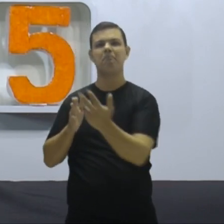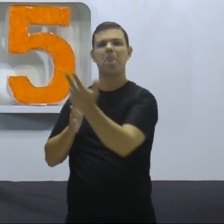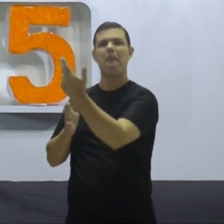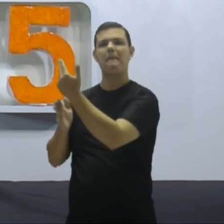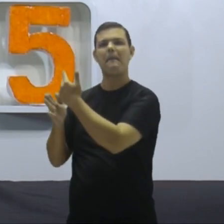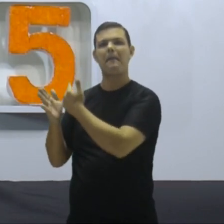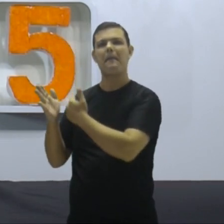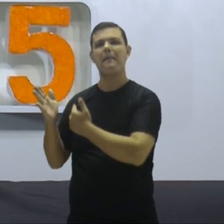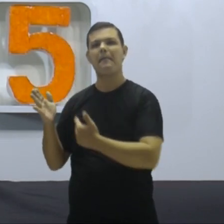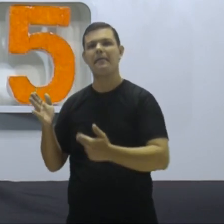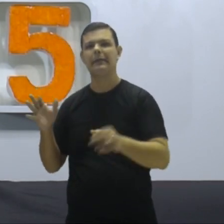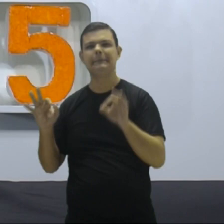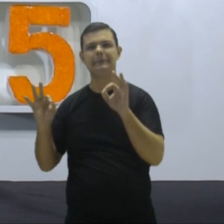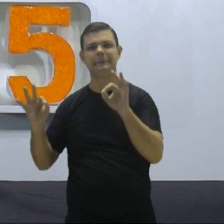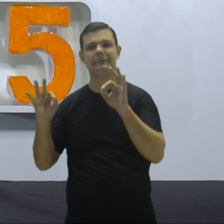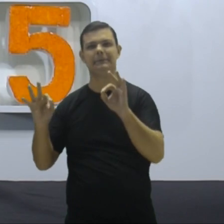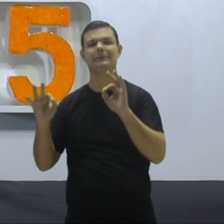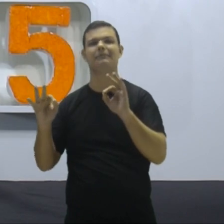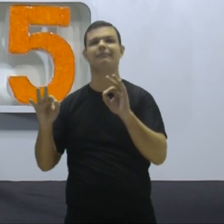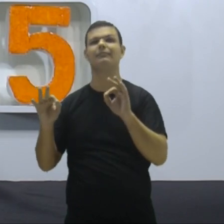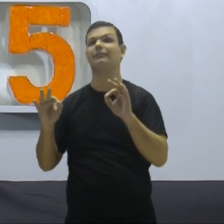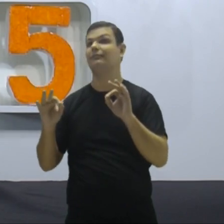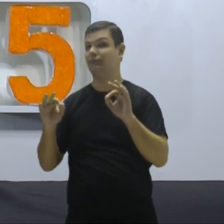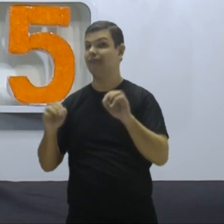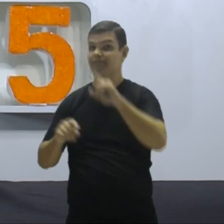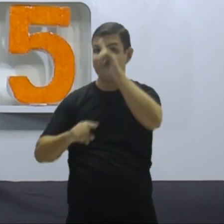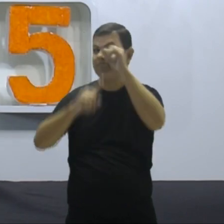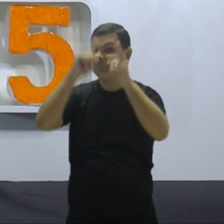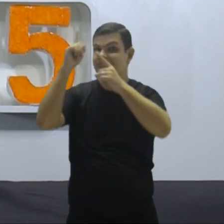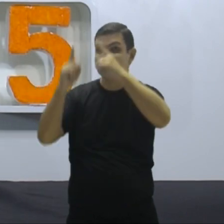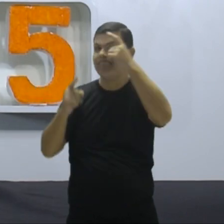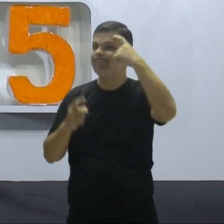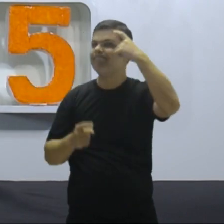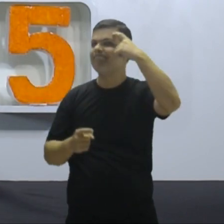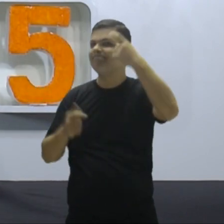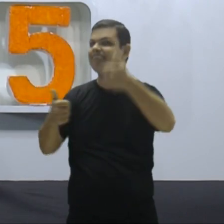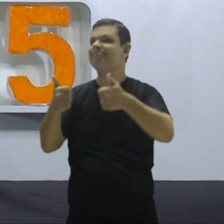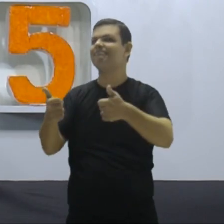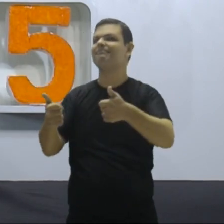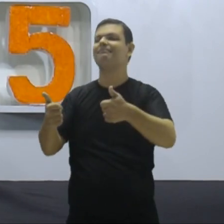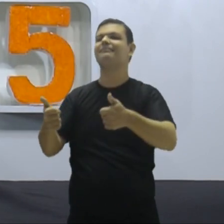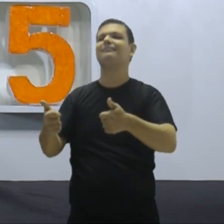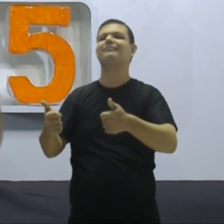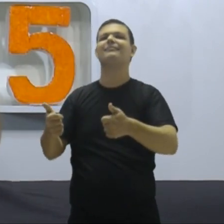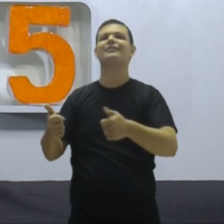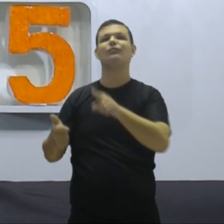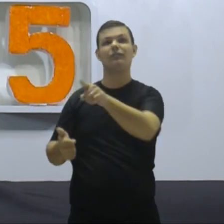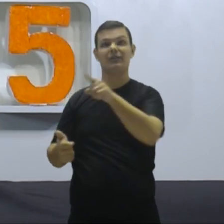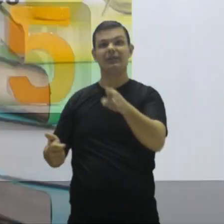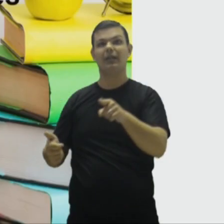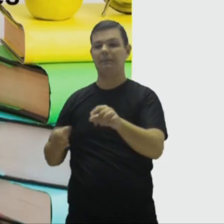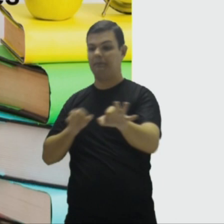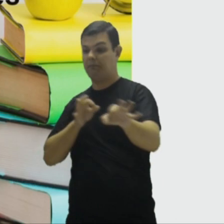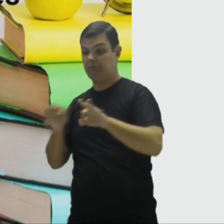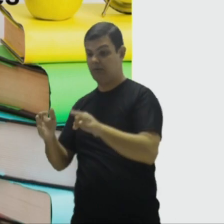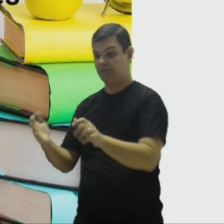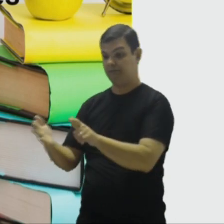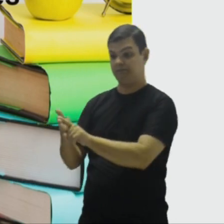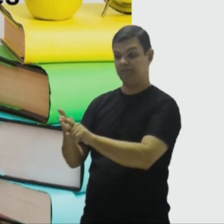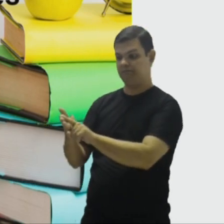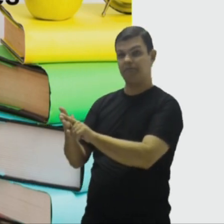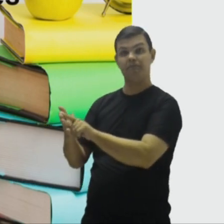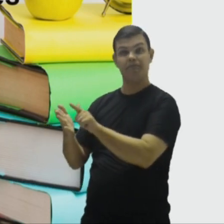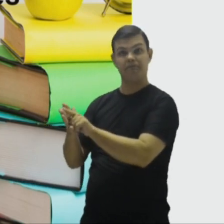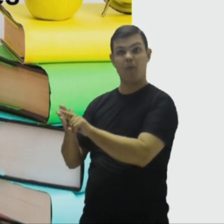bem trabalhada. Quero ver bastante criatividade no seu desenho, ok? Quero que você faça um desenho, pegue